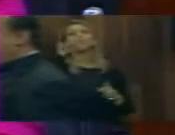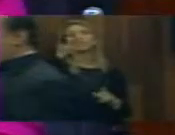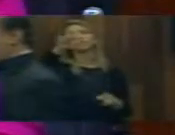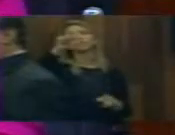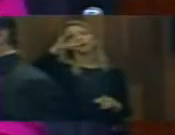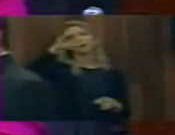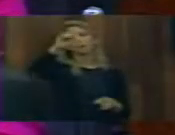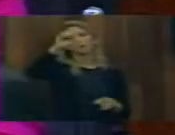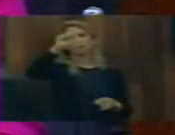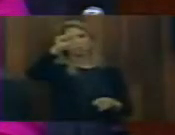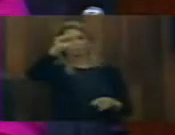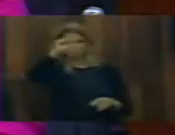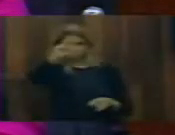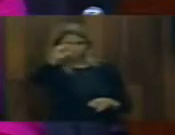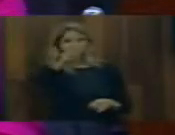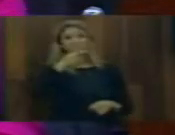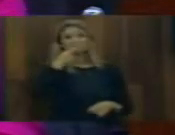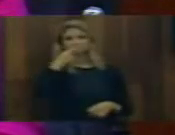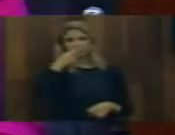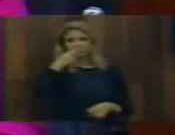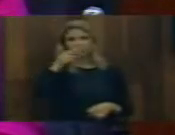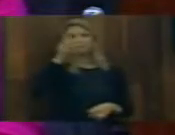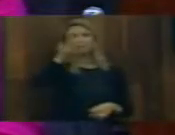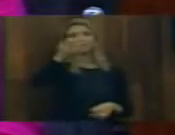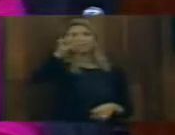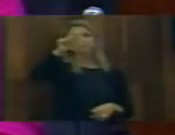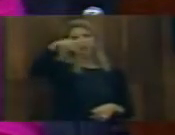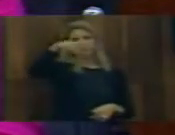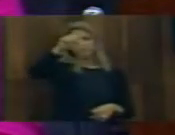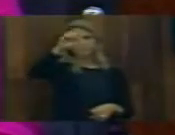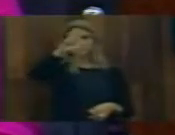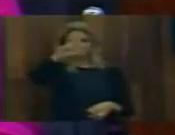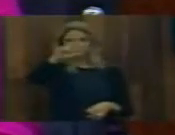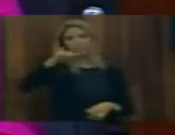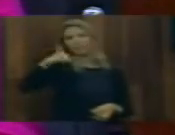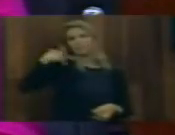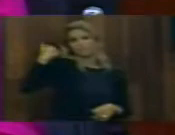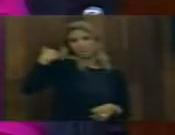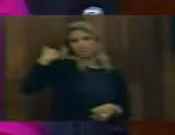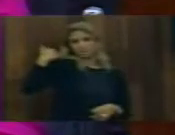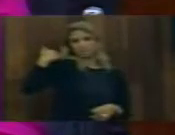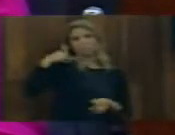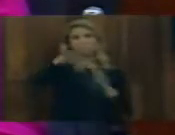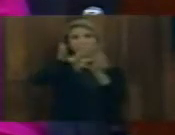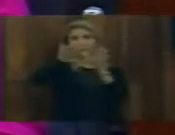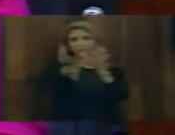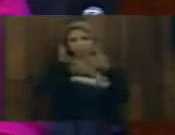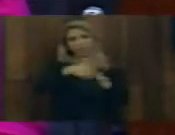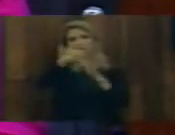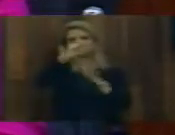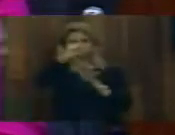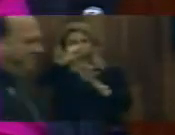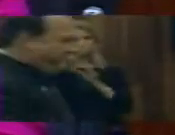vapor, aos menores de 18 anos de idade e da Outras Providências. Projeto de Lei